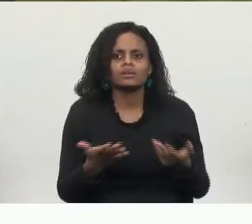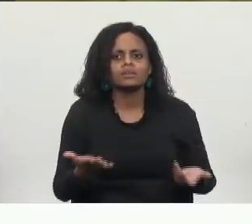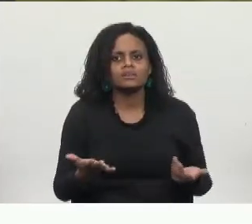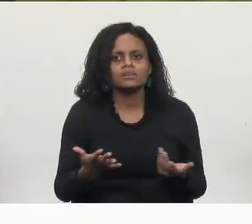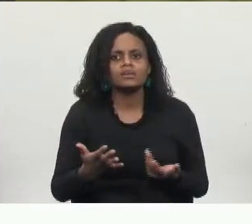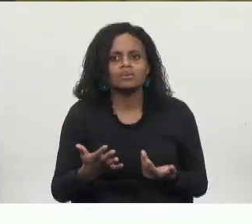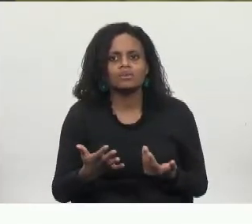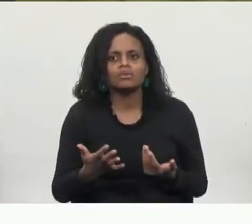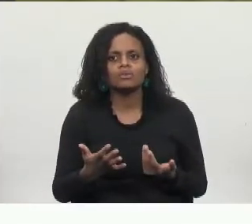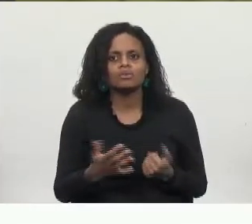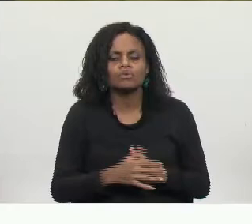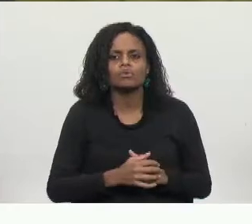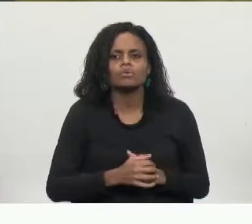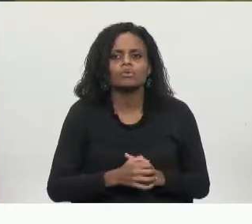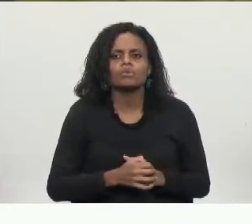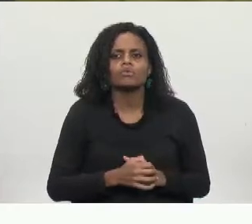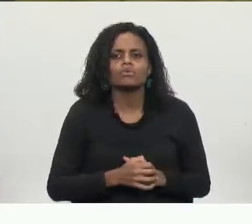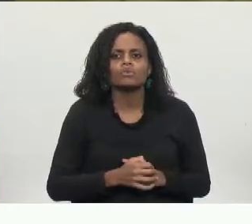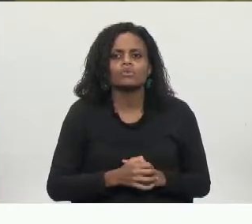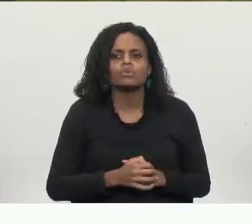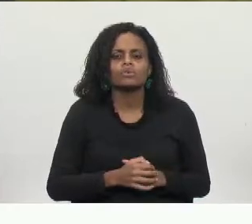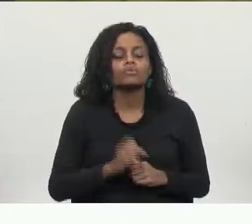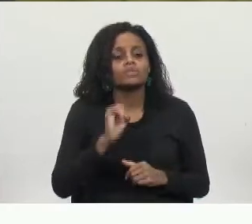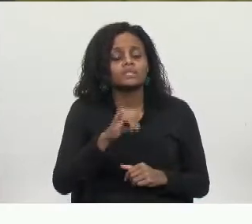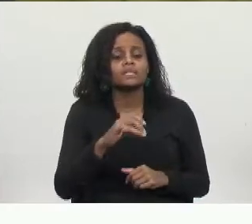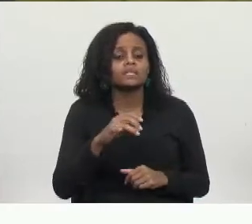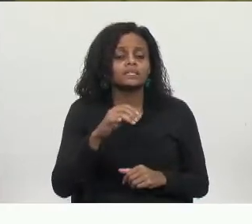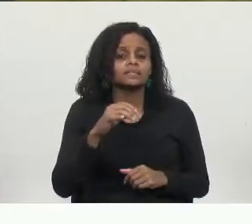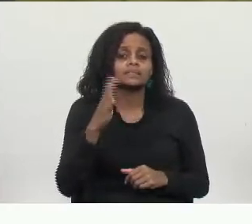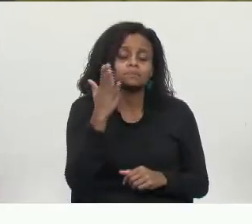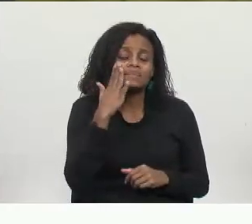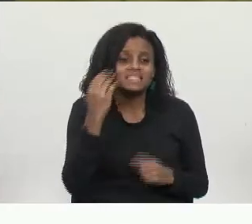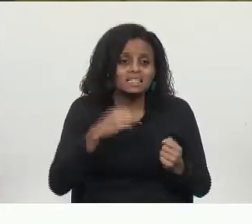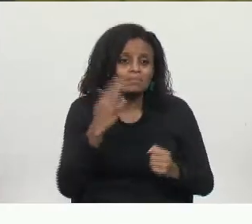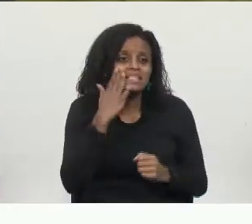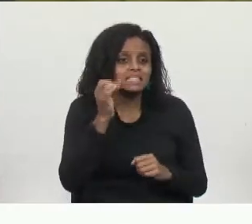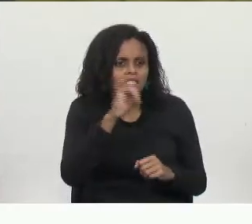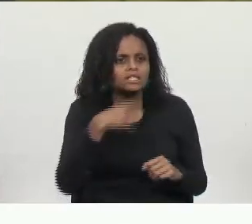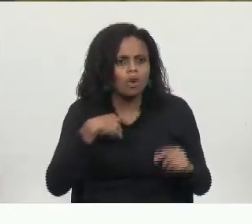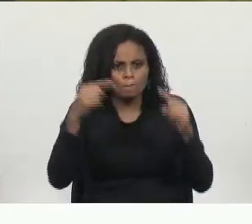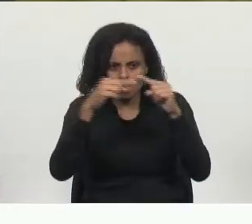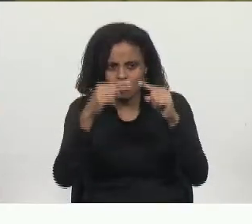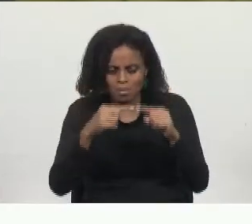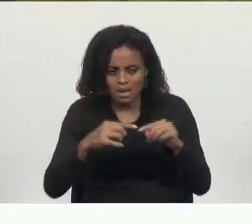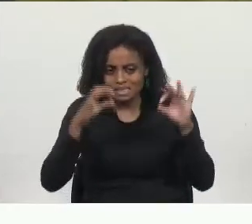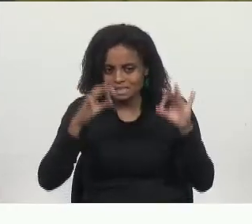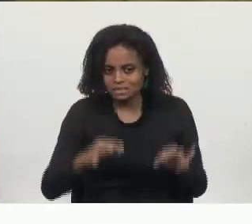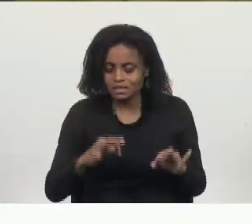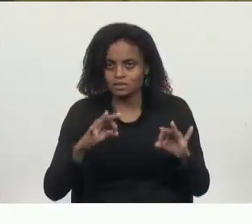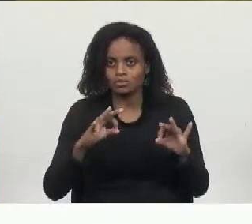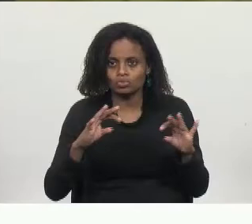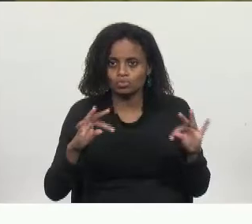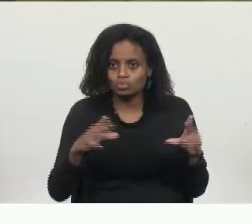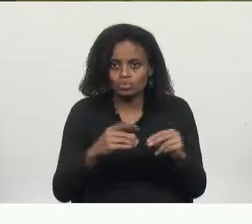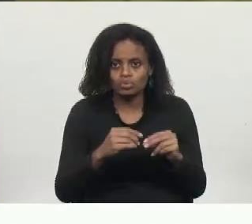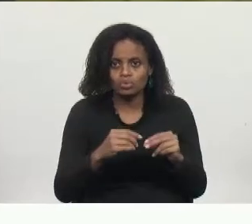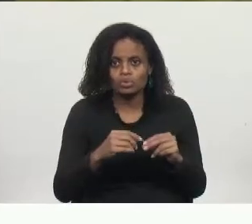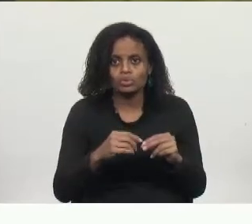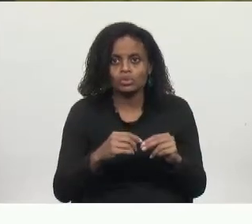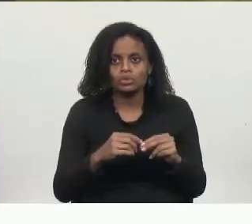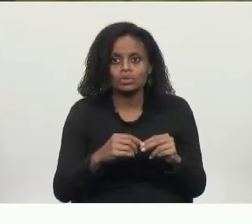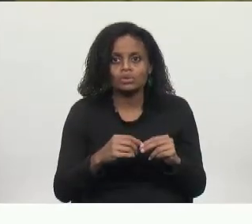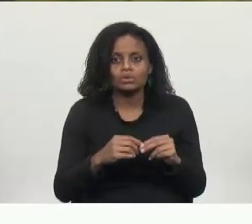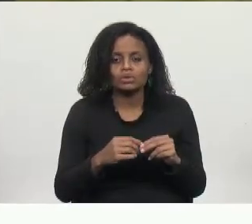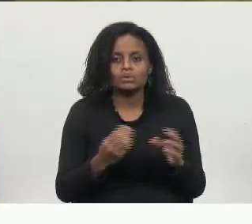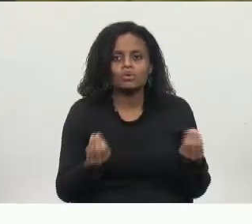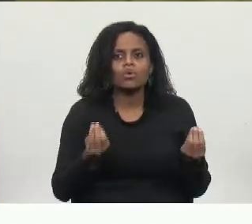você avaliar se você vai conseguir ou não realizar as suas promessas, você tem que tentar. Você vai avaliar, você